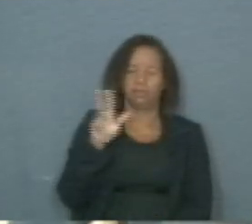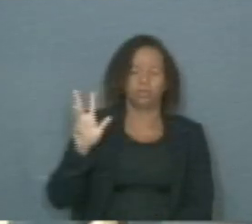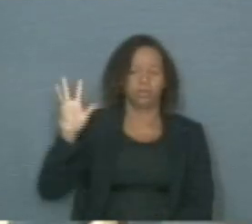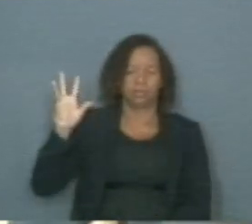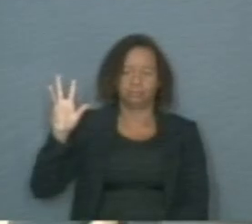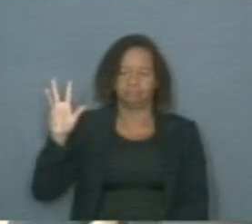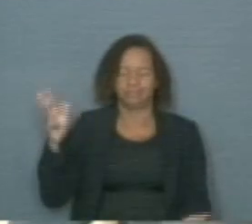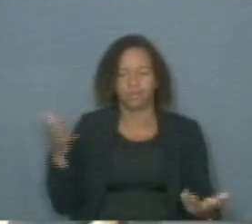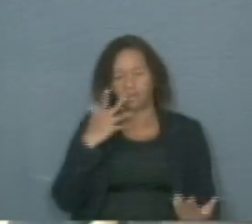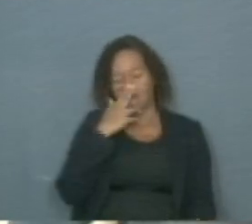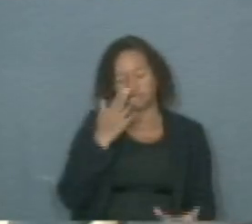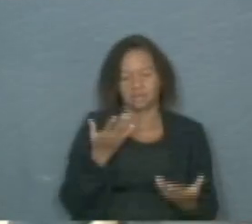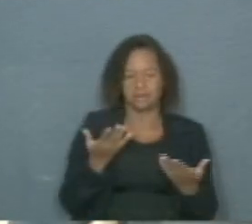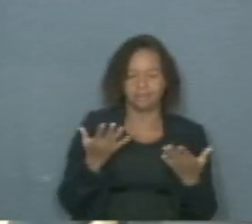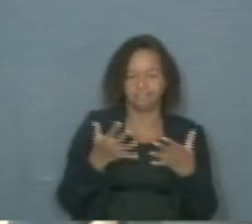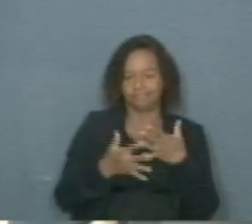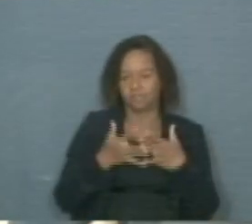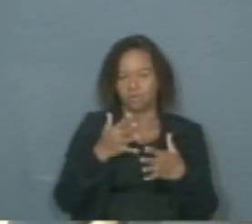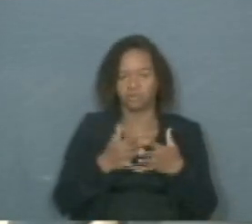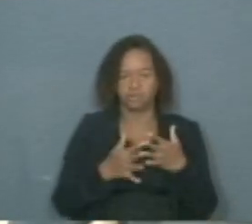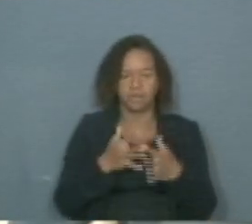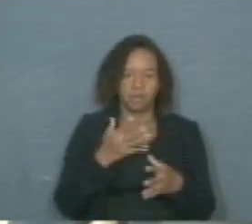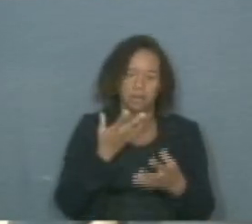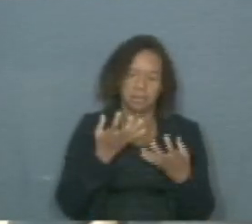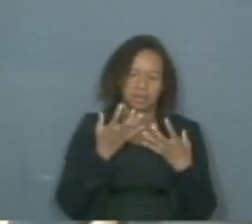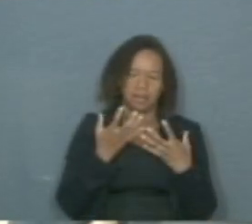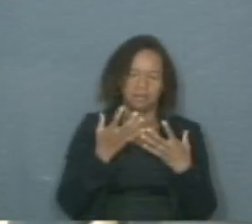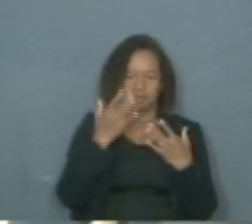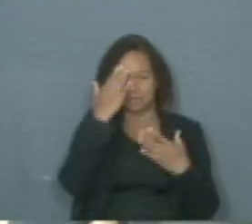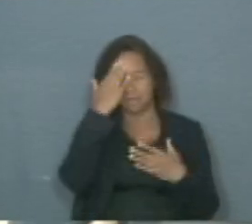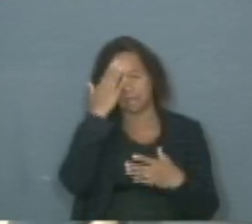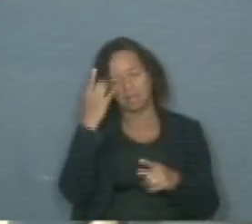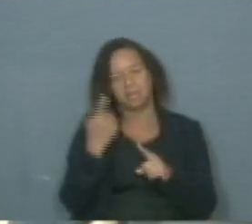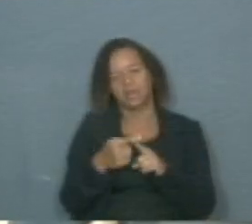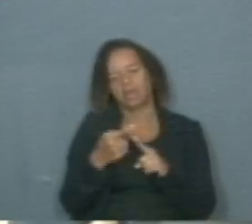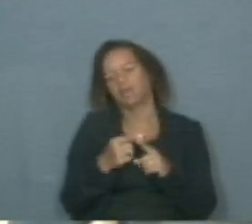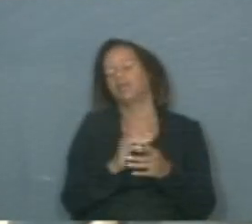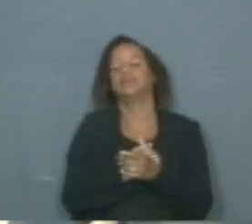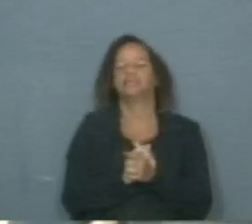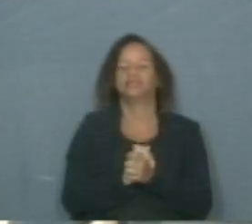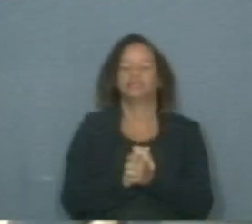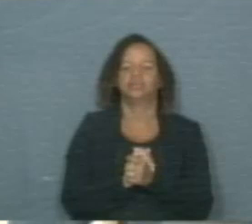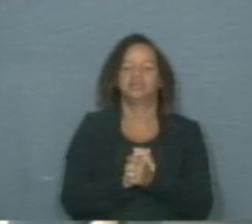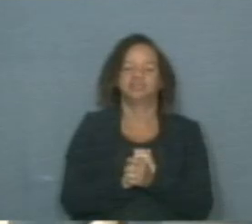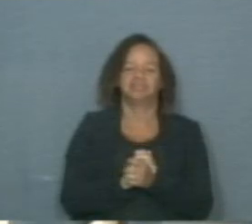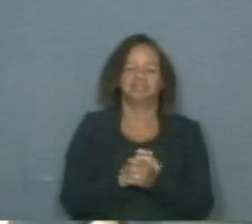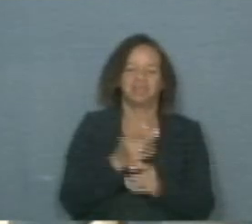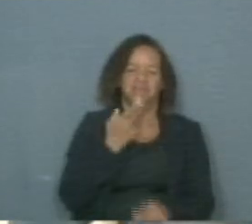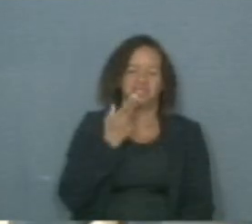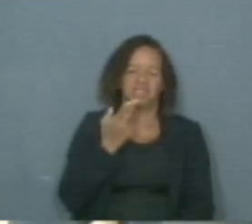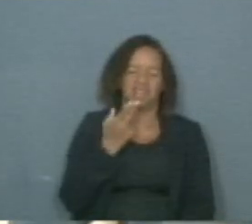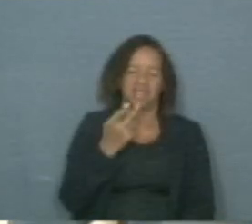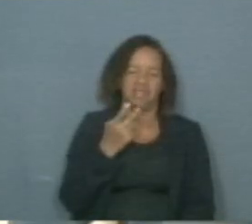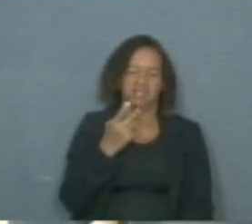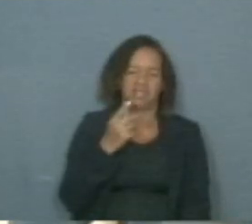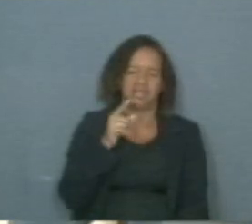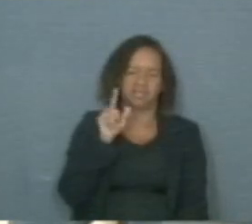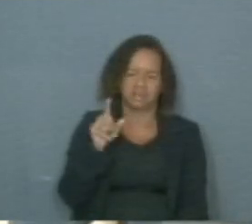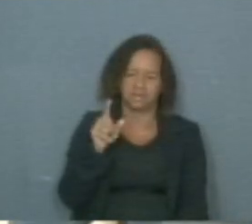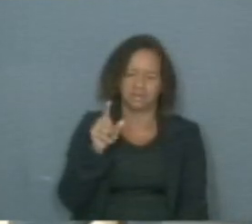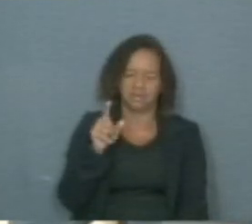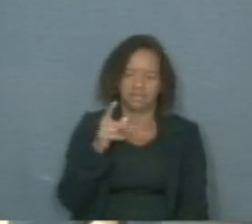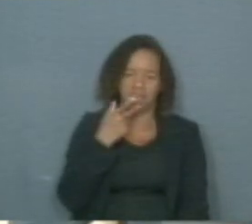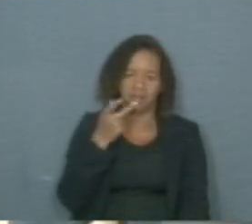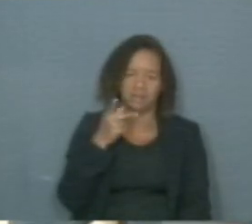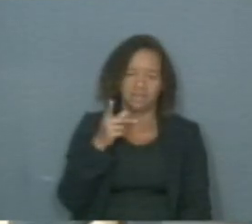equívoco, ou se a senhora fez por querer isso, sabe? Porque é o que falavam, né? Acuse-os do que você